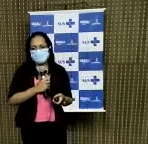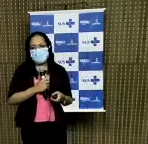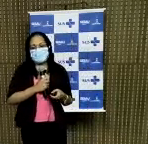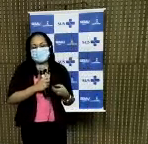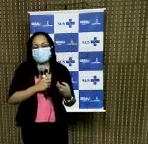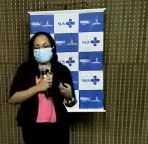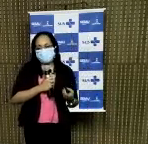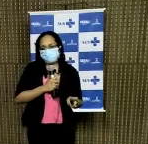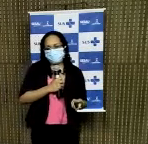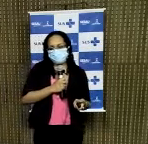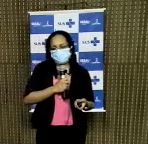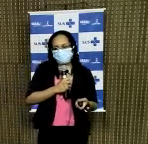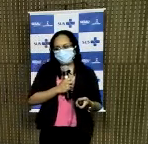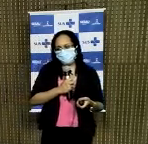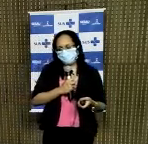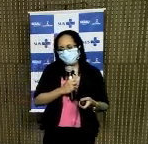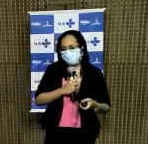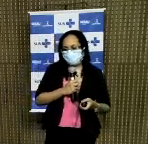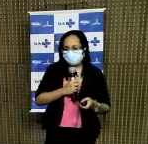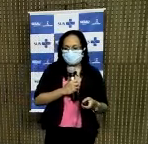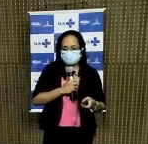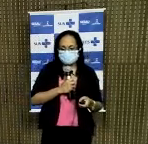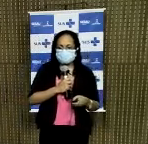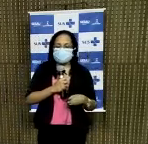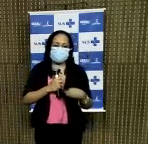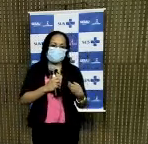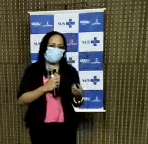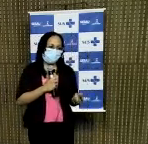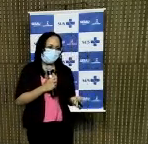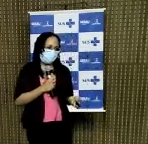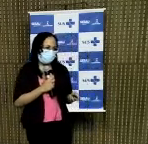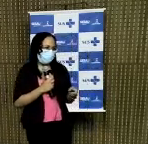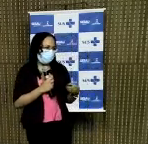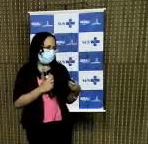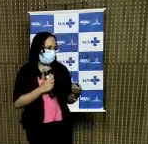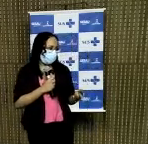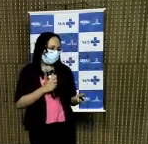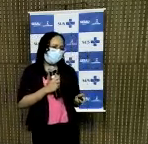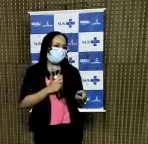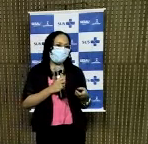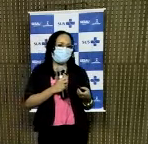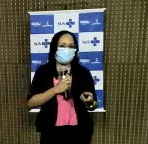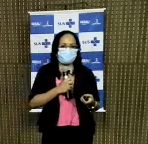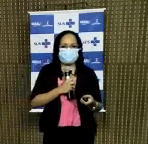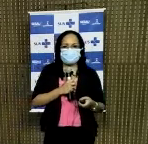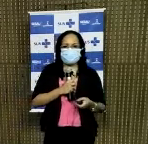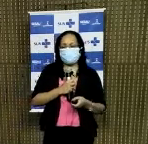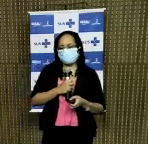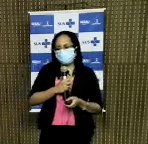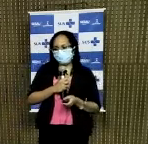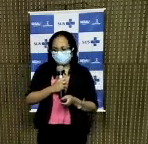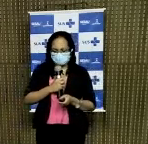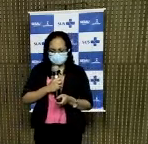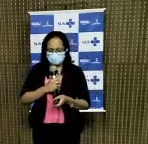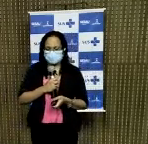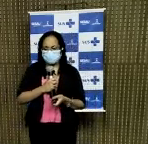pezinho. Nesse primeiro semestre de 2021, a gente teve uma queda e, procurando saber isso com os agentes comunitários, com a equipe de enfermagem,